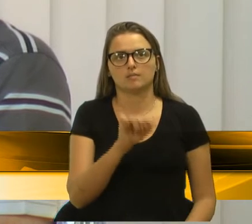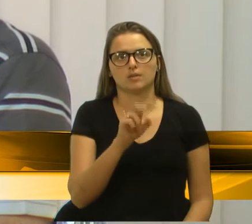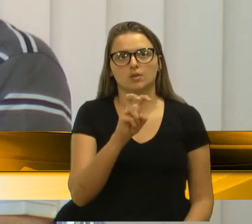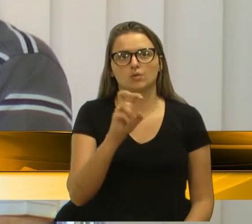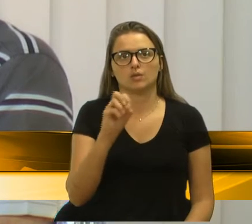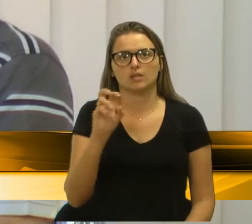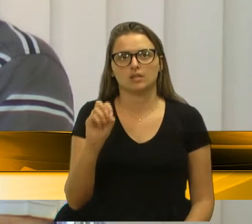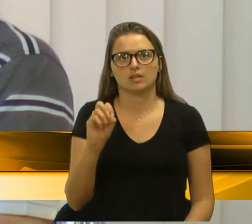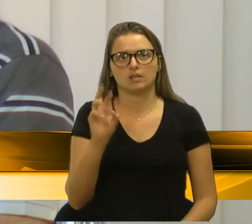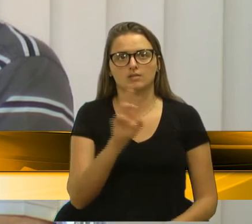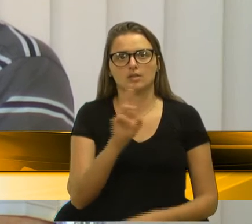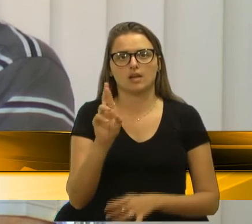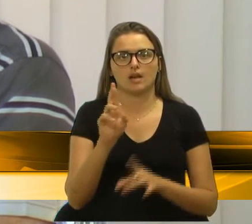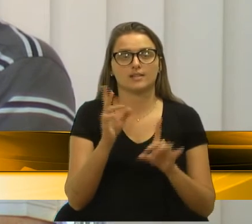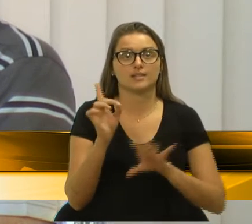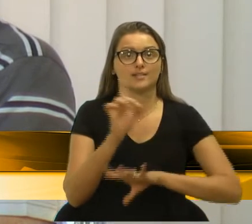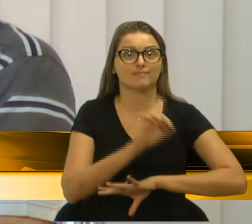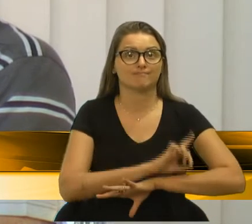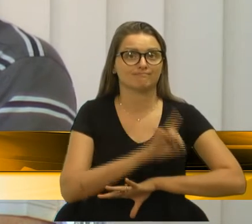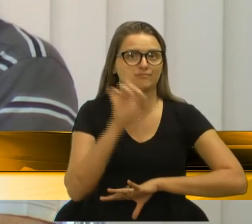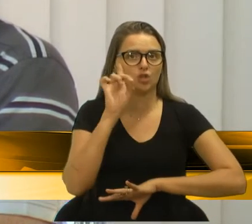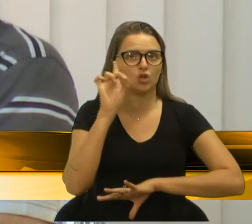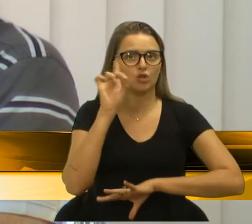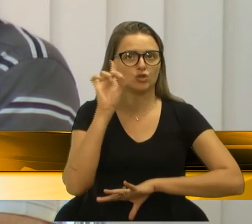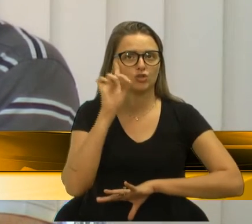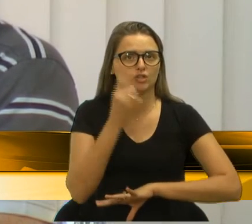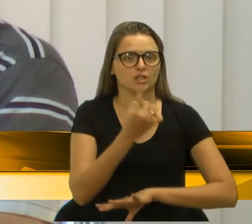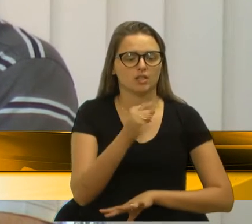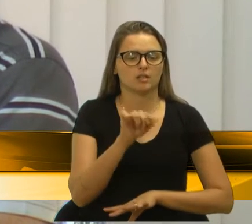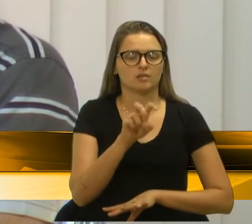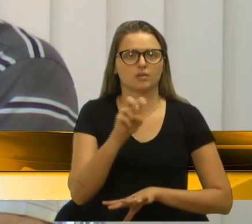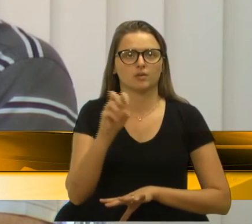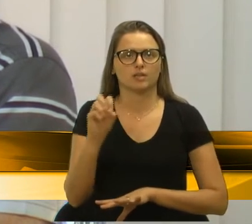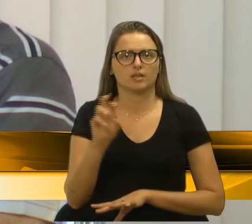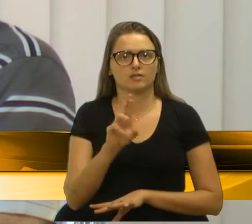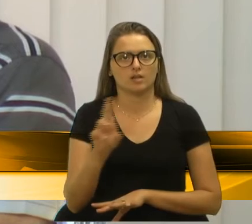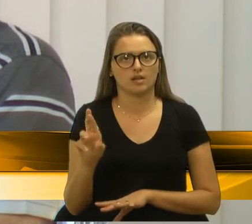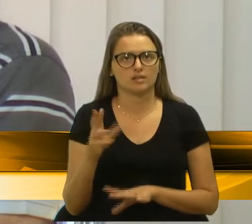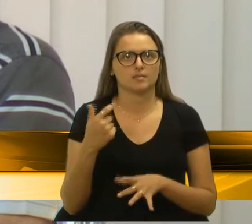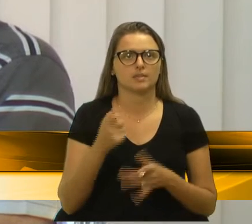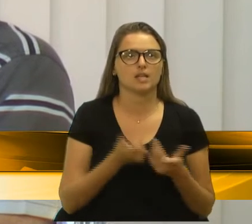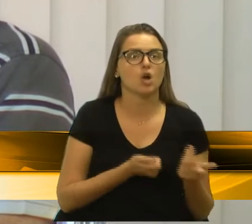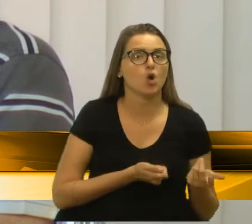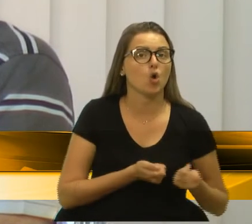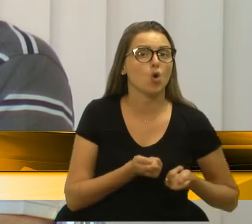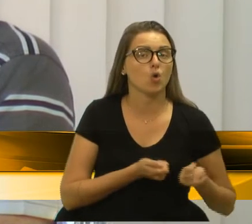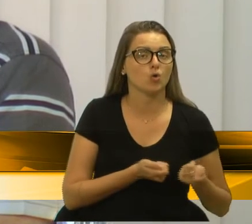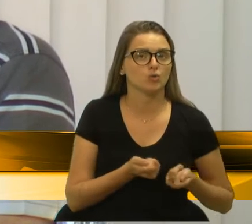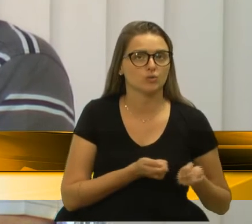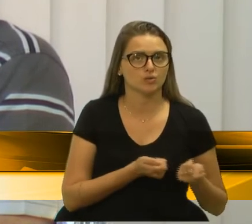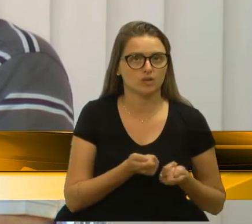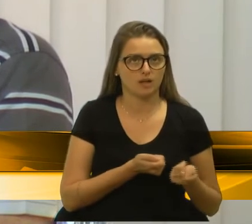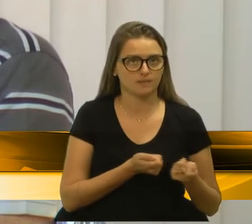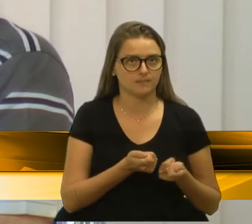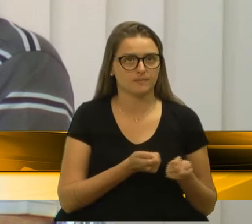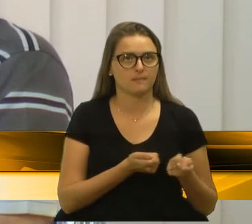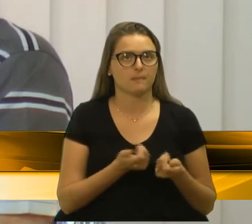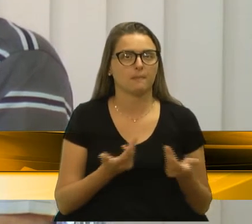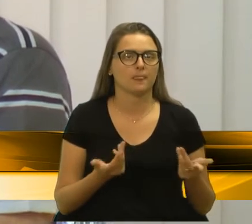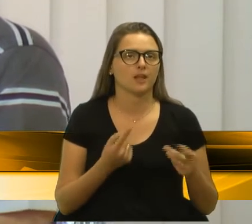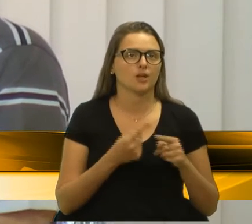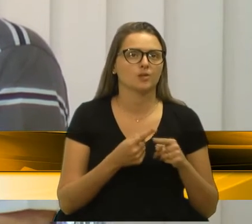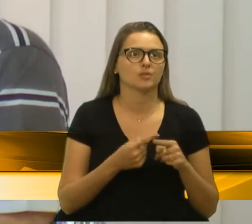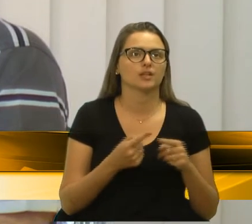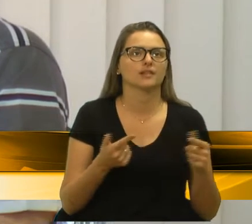R$1.500 por dia. Então, a gente tem que controlar isso, porque senão não